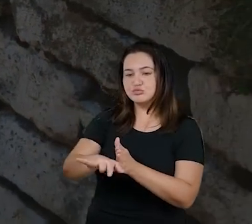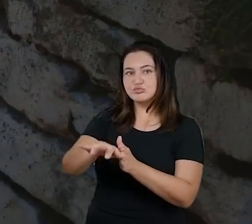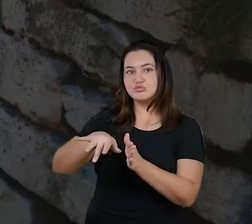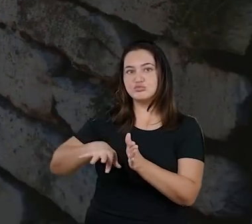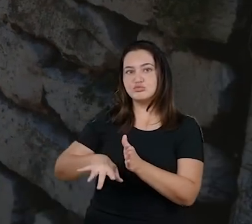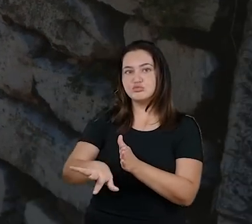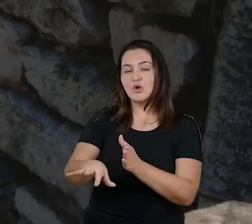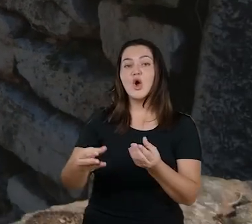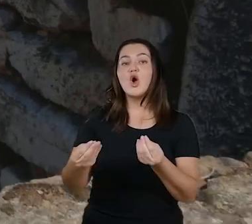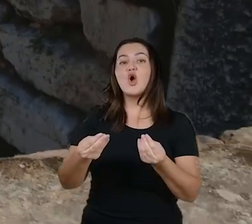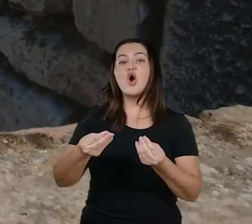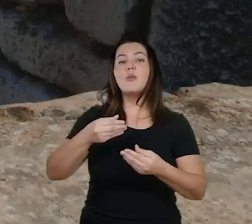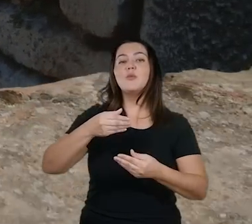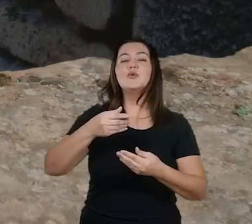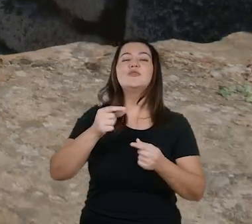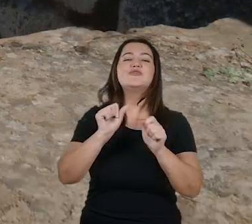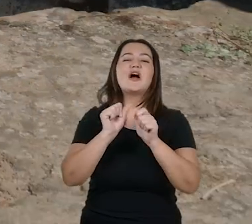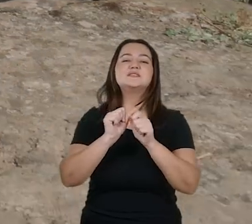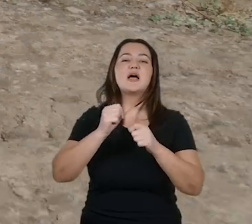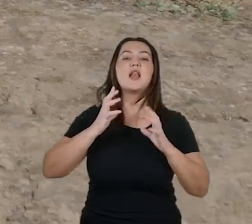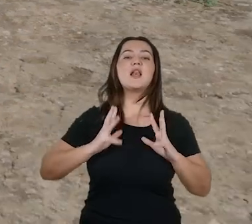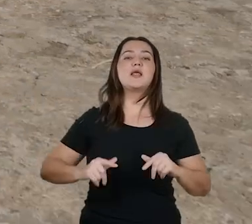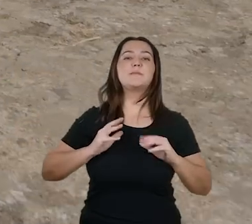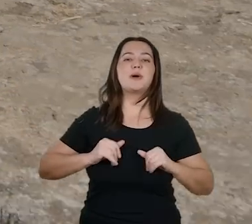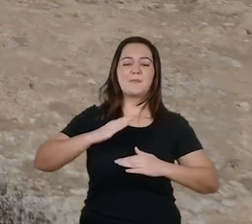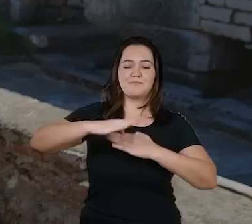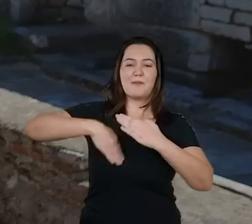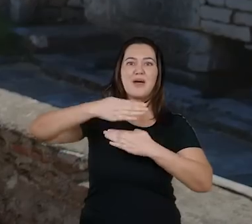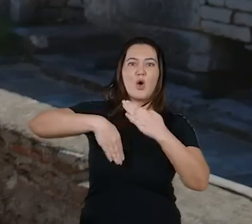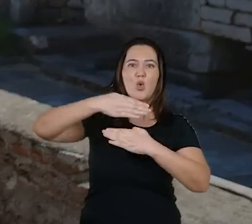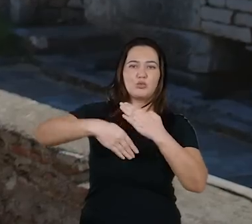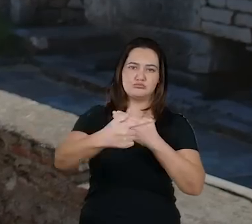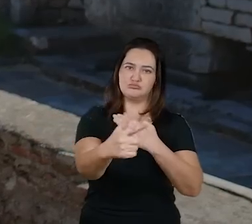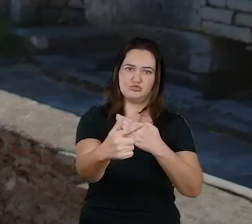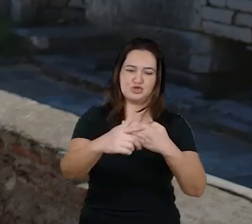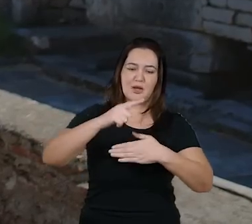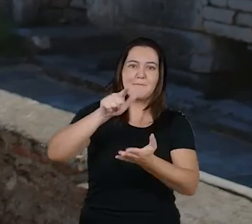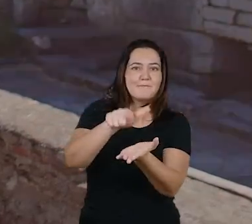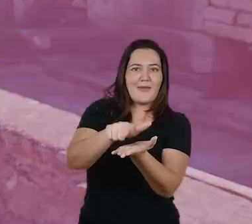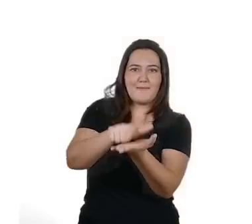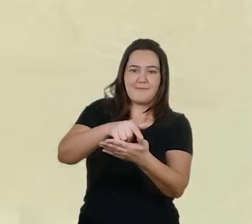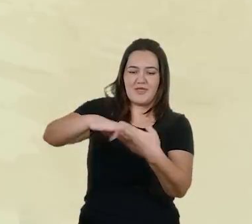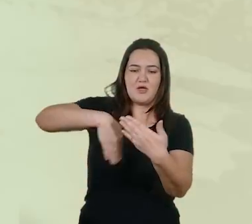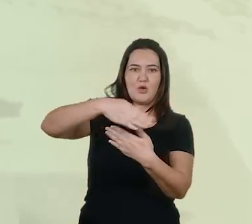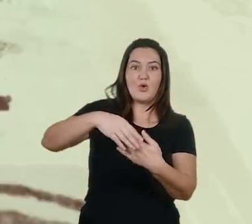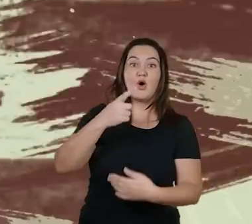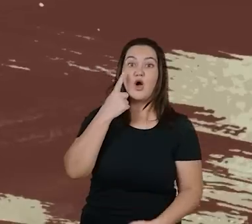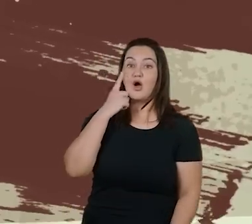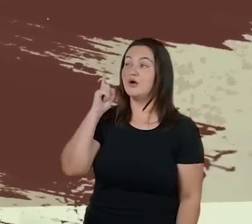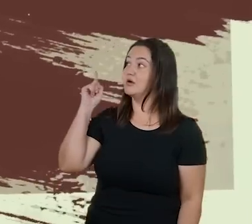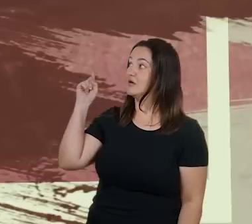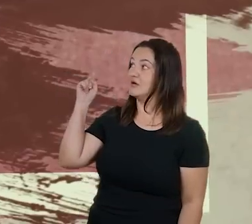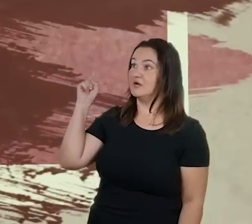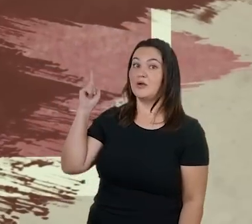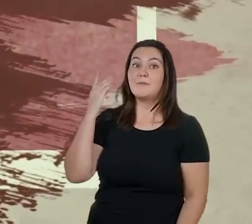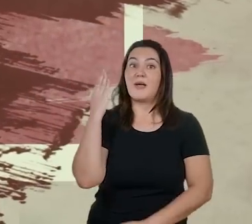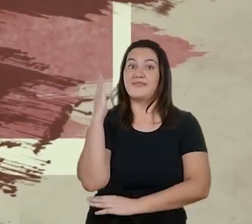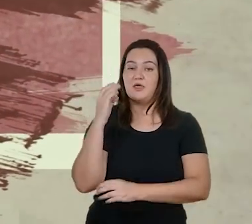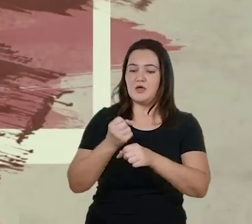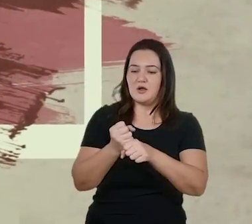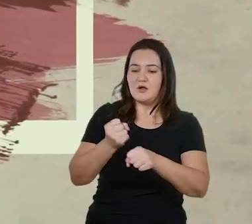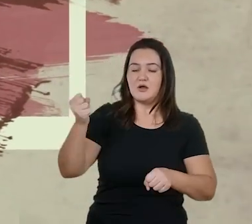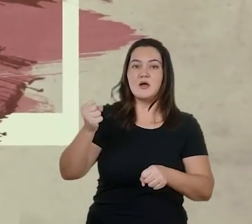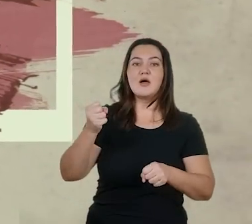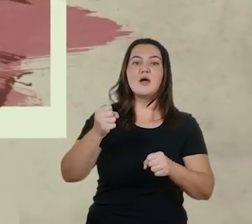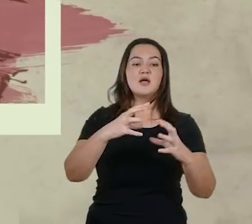que servia, digamos assim, de papel higiênico era uma esponja do mar que era fixada num